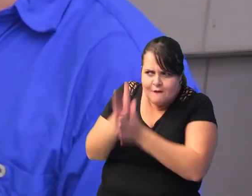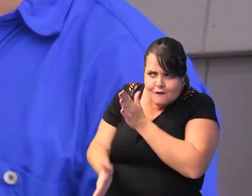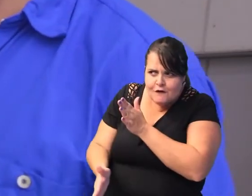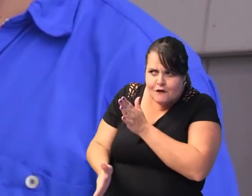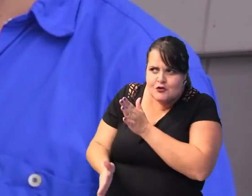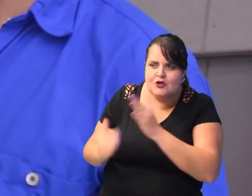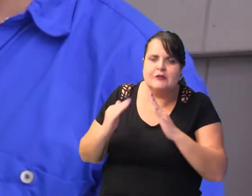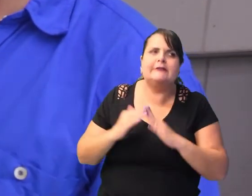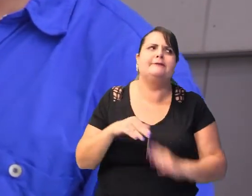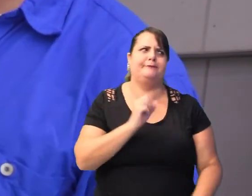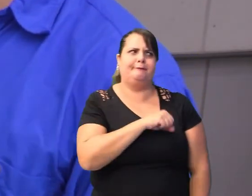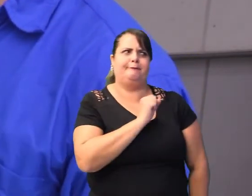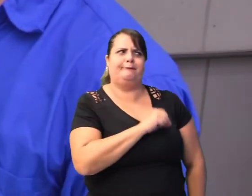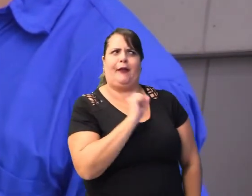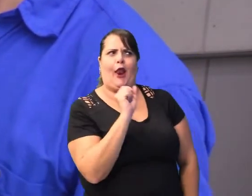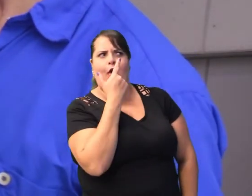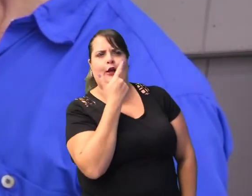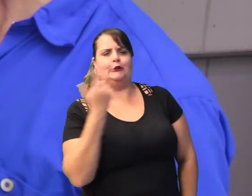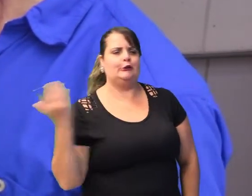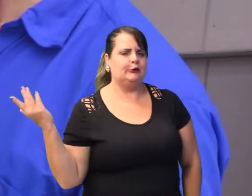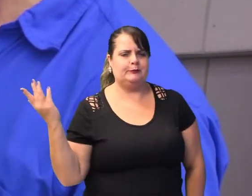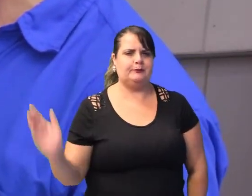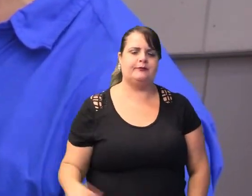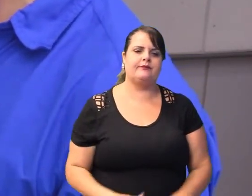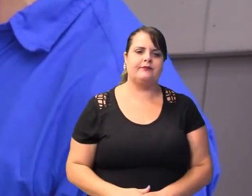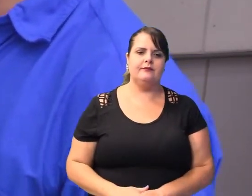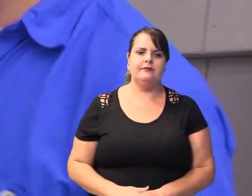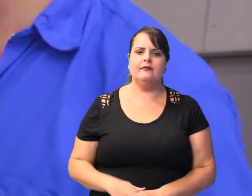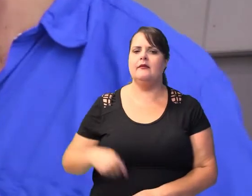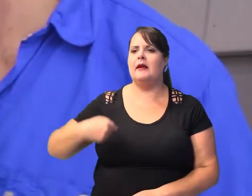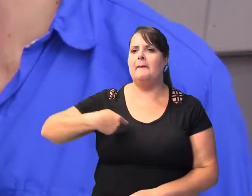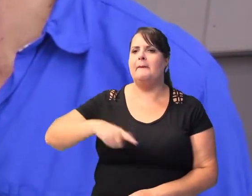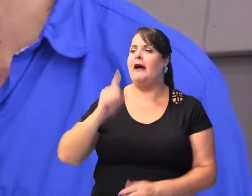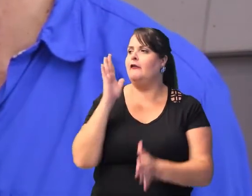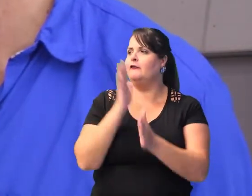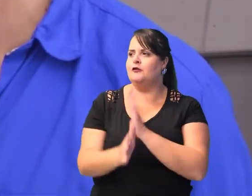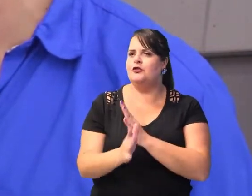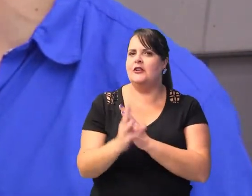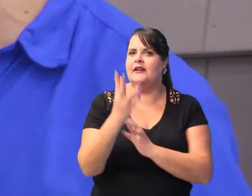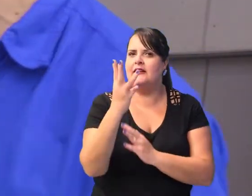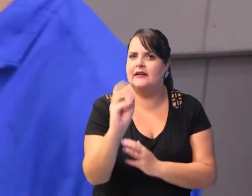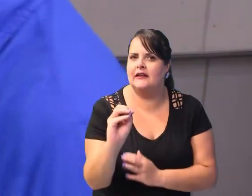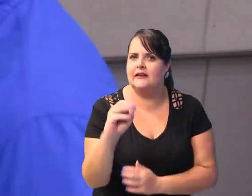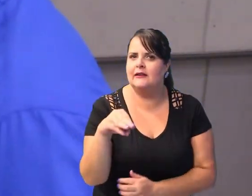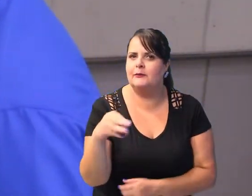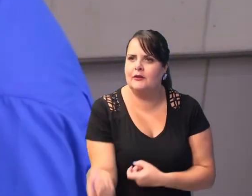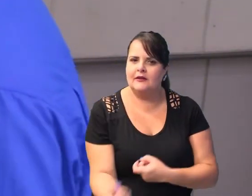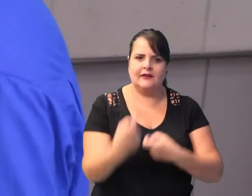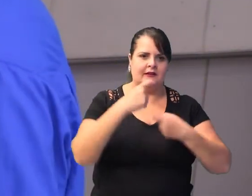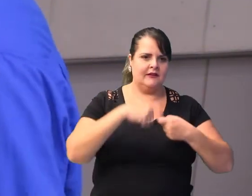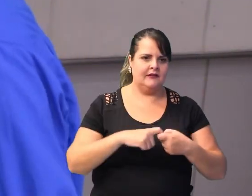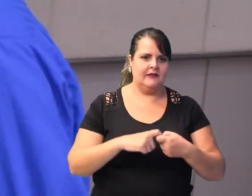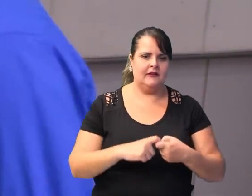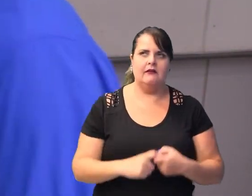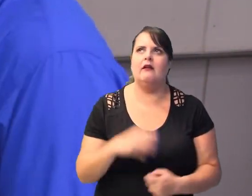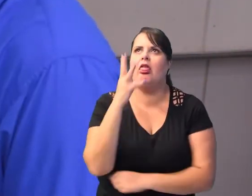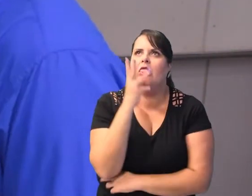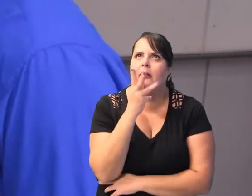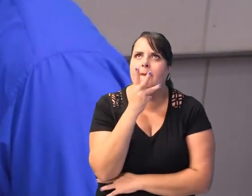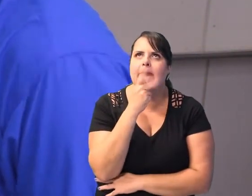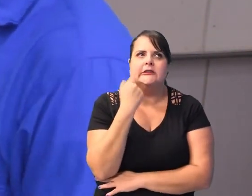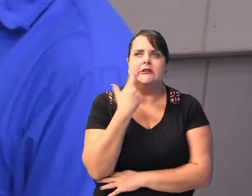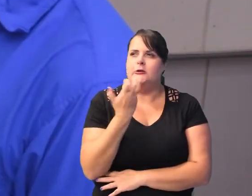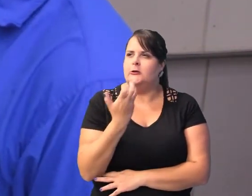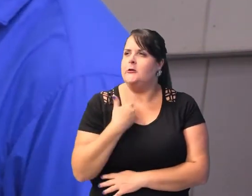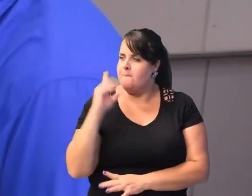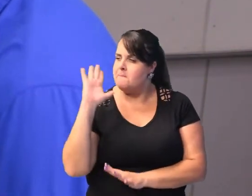seja prejudicada quando era criança a claro é uma coisa que se podia já voltou melhor depois da meia-hora meio nem pior que essa